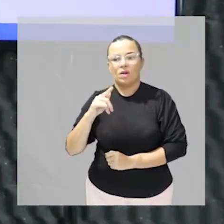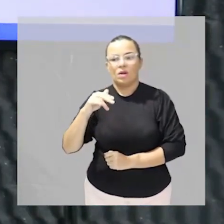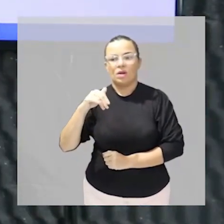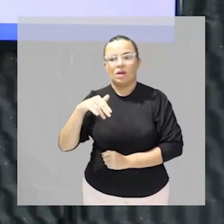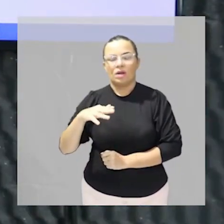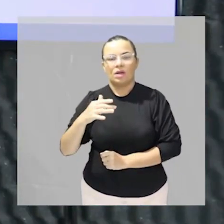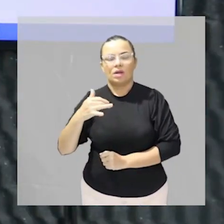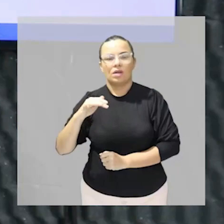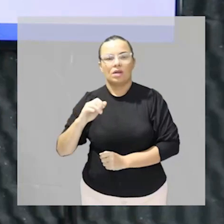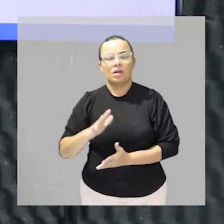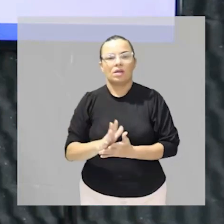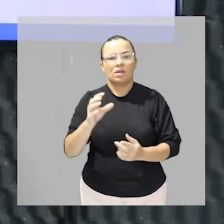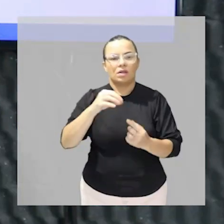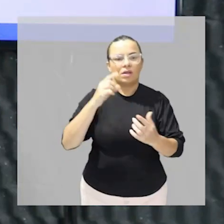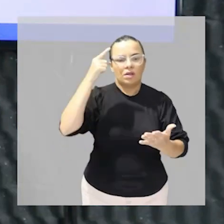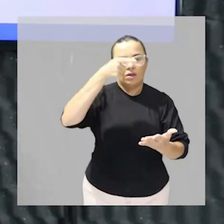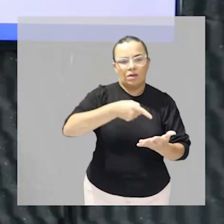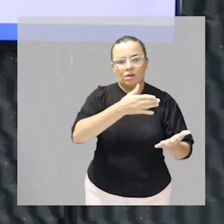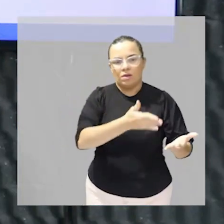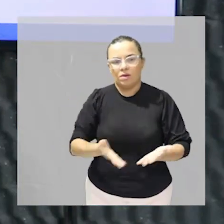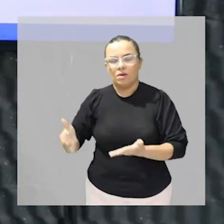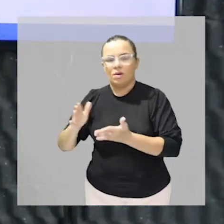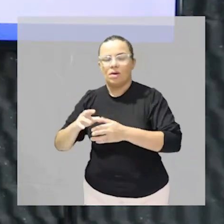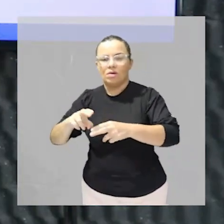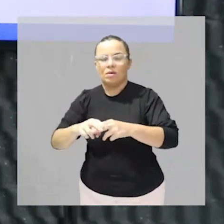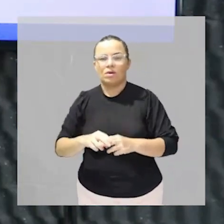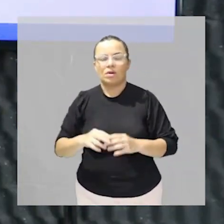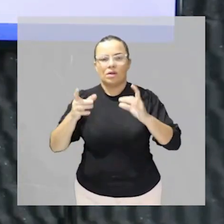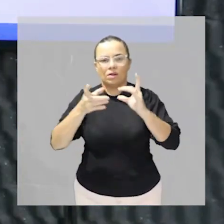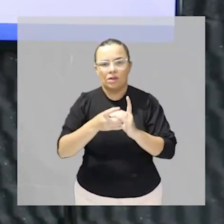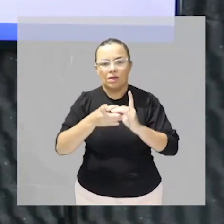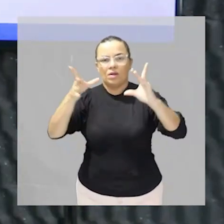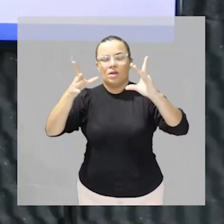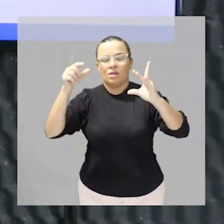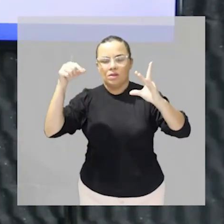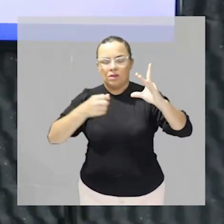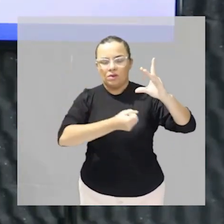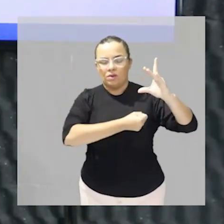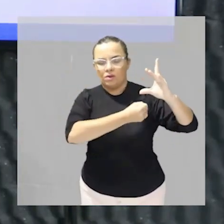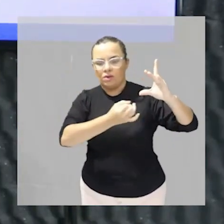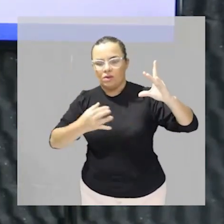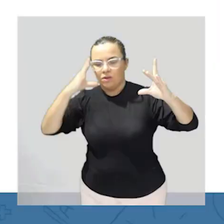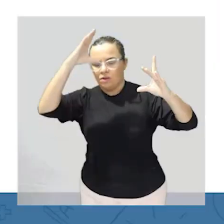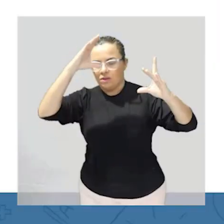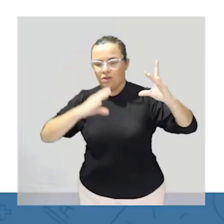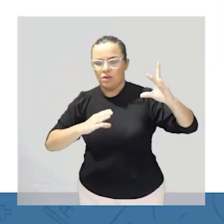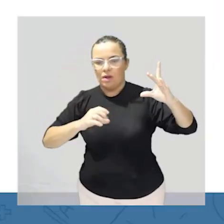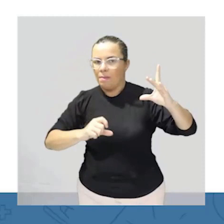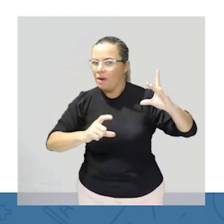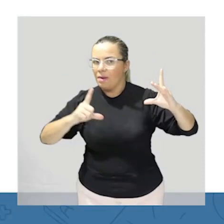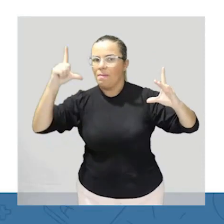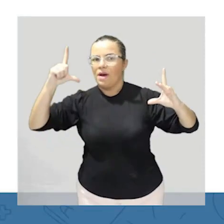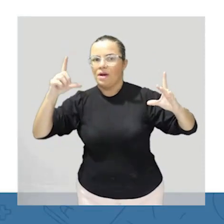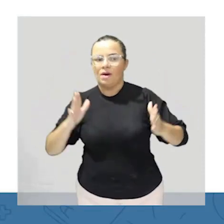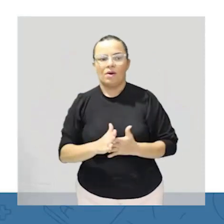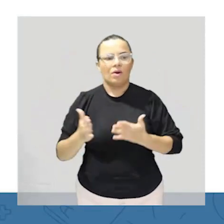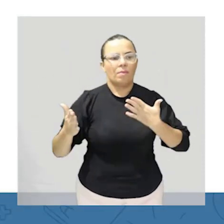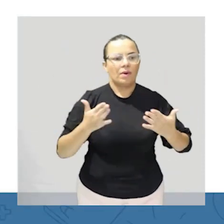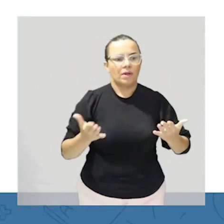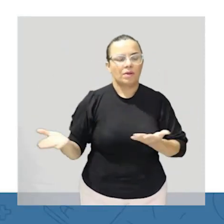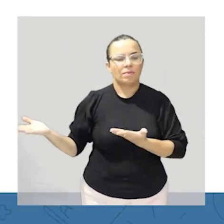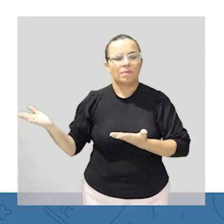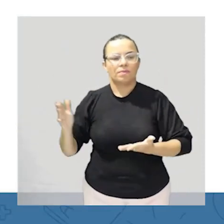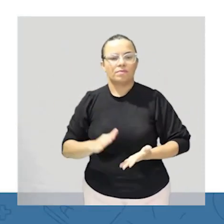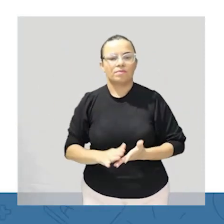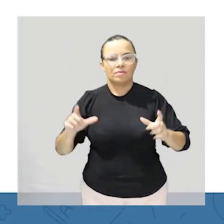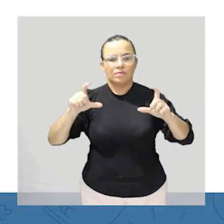número de cidadãos ele acaba sendo maior. Então, observe o comando que ele vai dar para o item. Nas cidades e